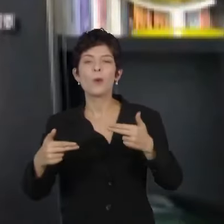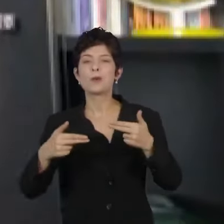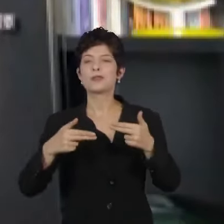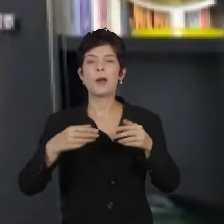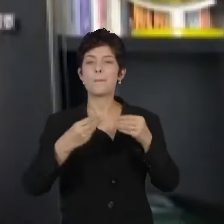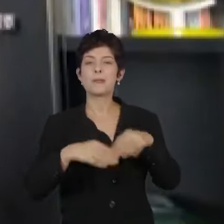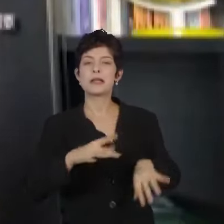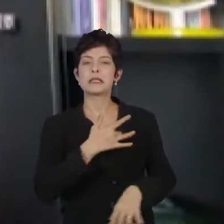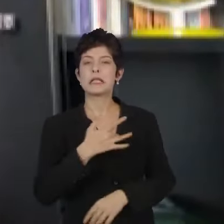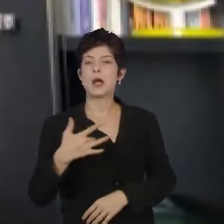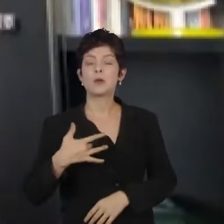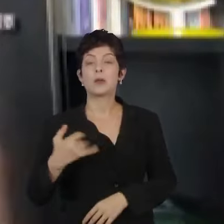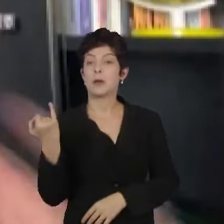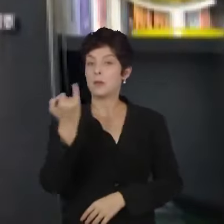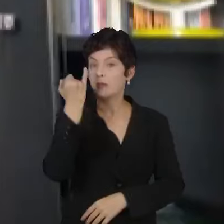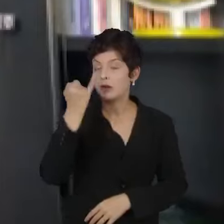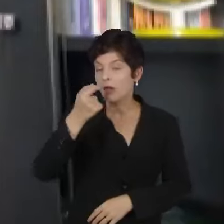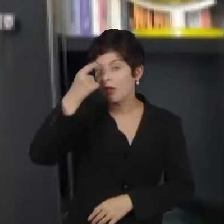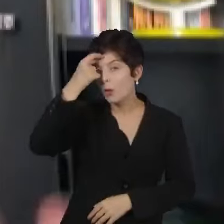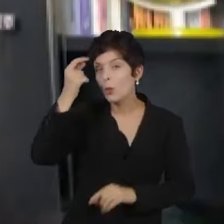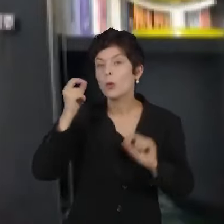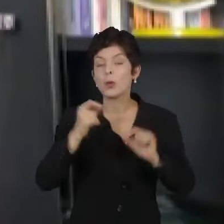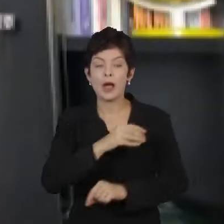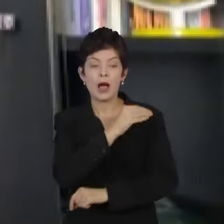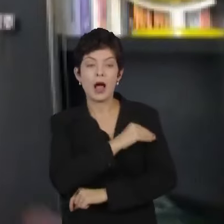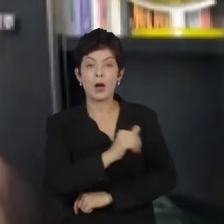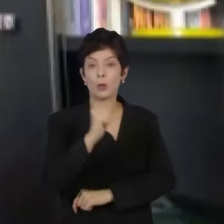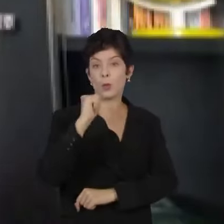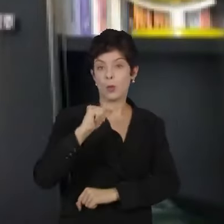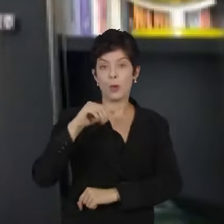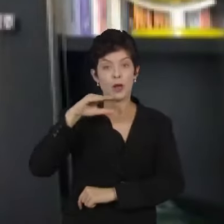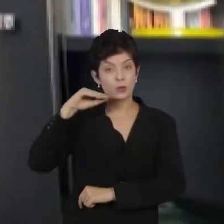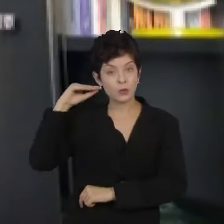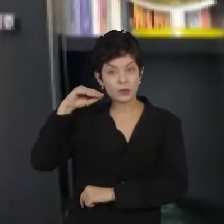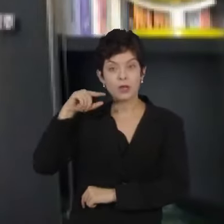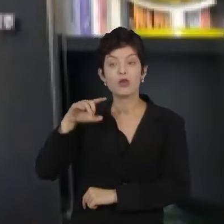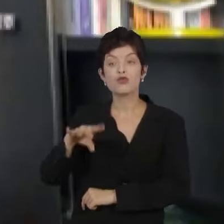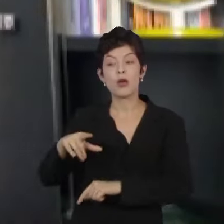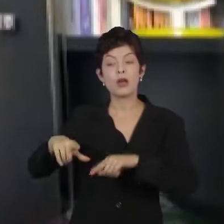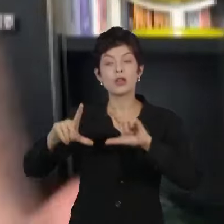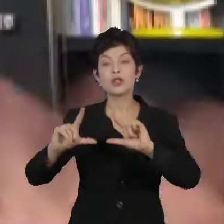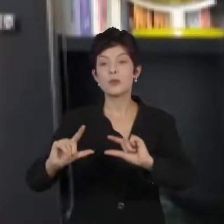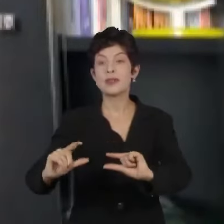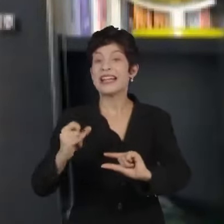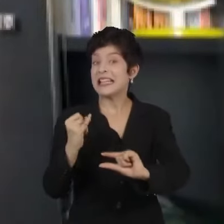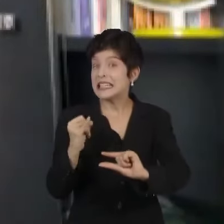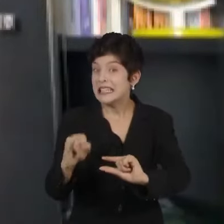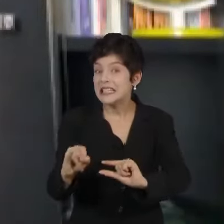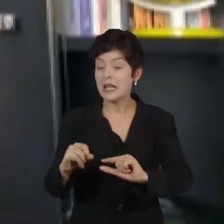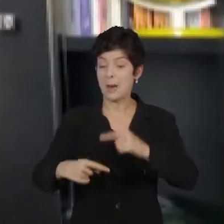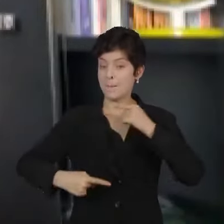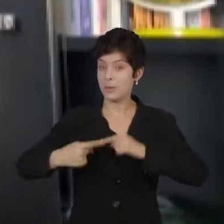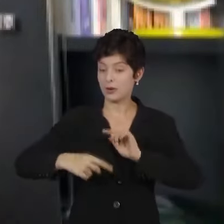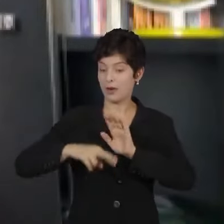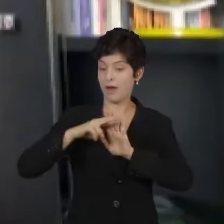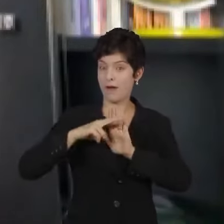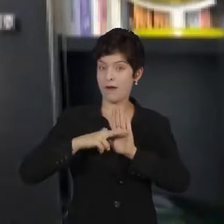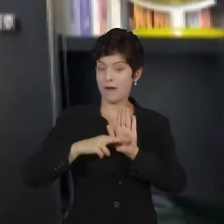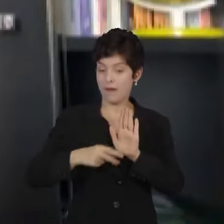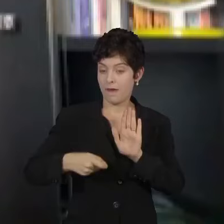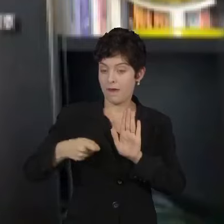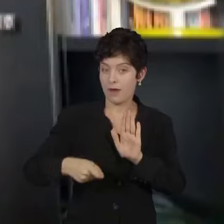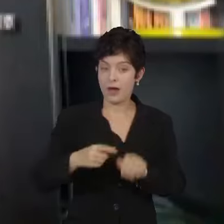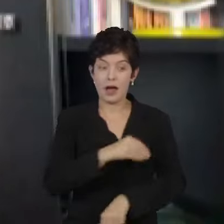importância de entender que o consumo de álcool para adolescentes ele só vai diminuir se houverem essas políticas que façam o